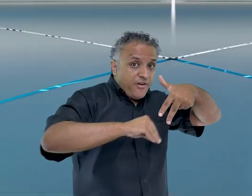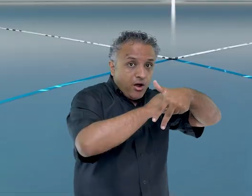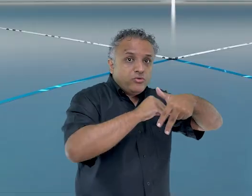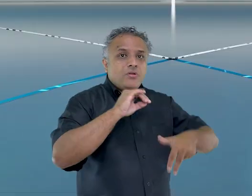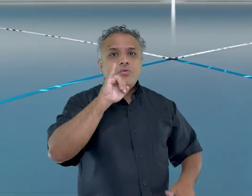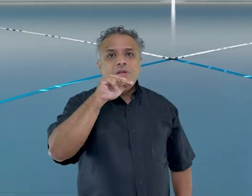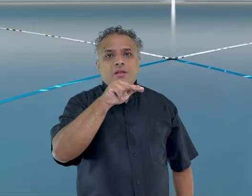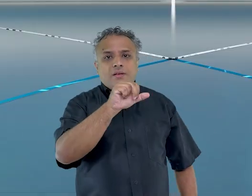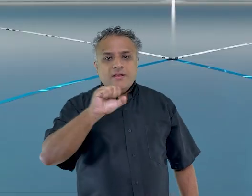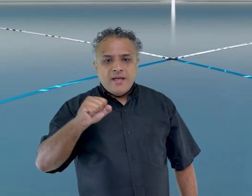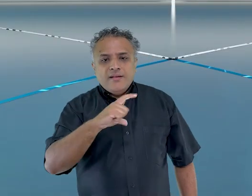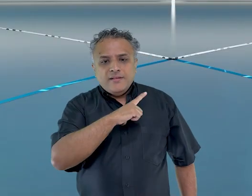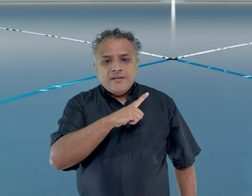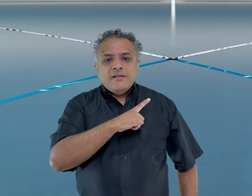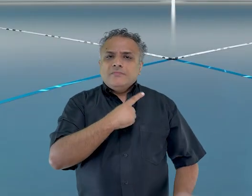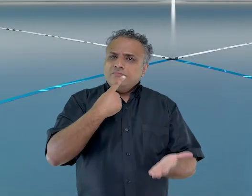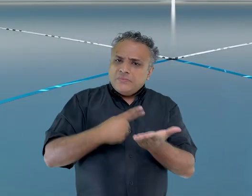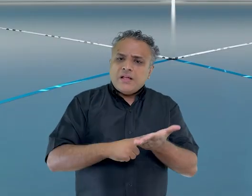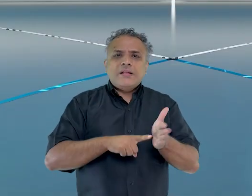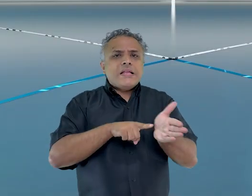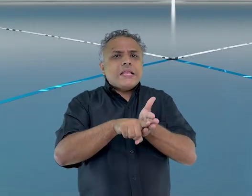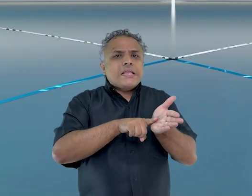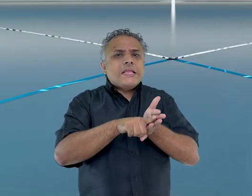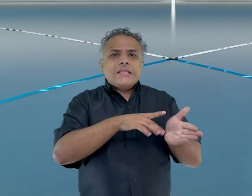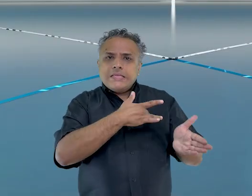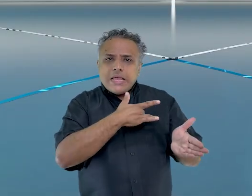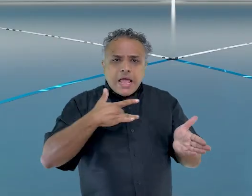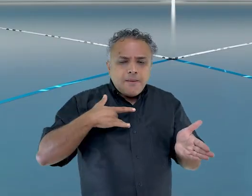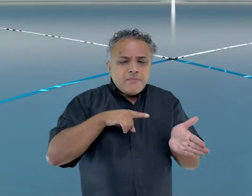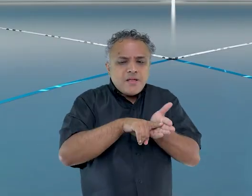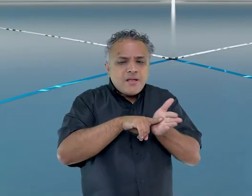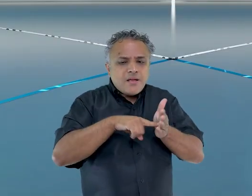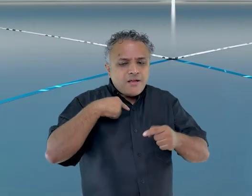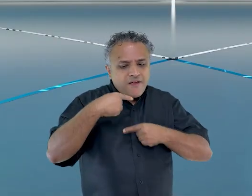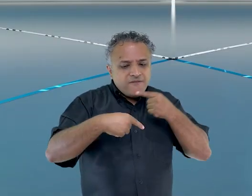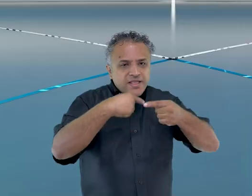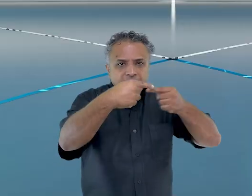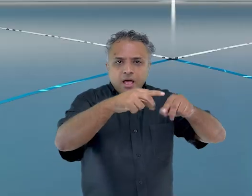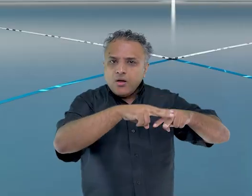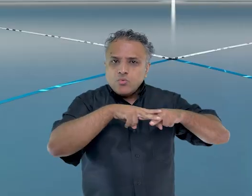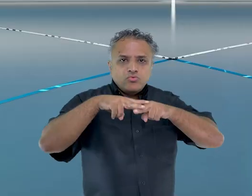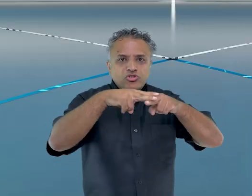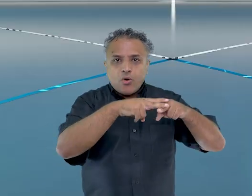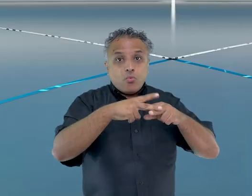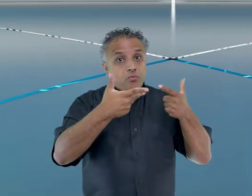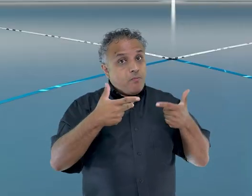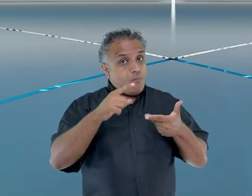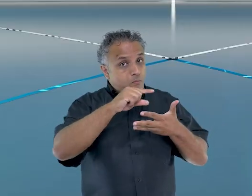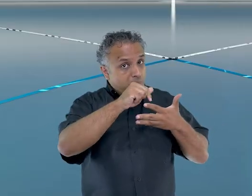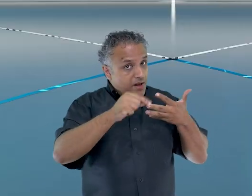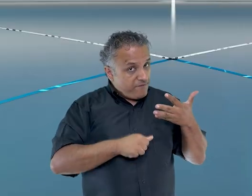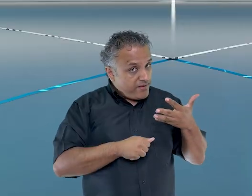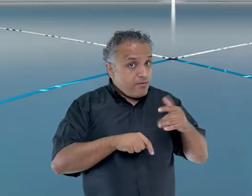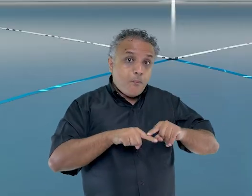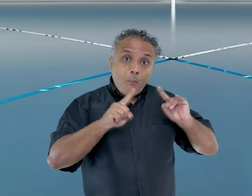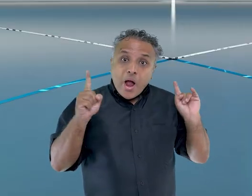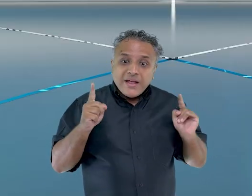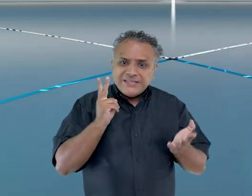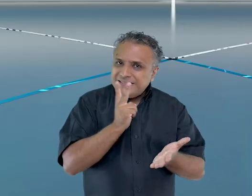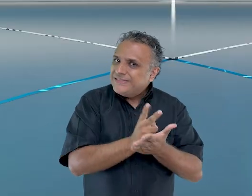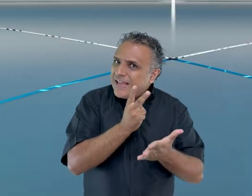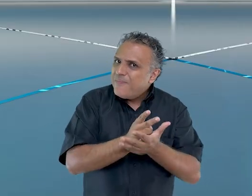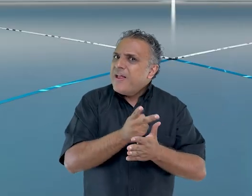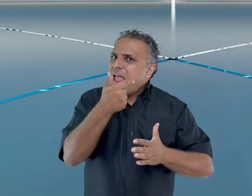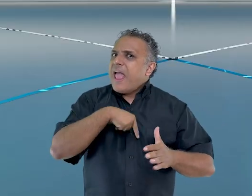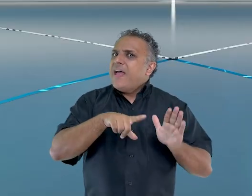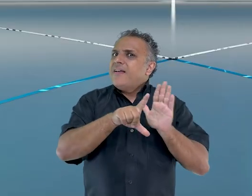INSS exige a realização de exames periódicos de revisão no caso de alguns benefícios. Mas nem sempre essa